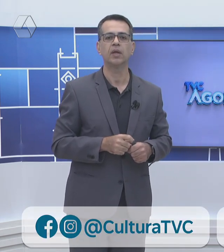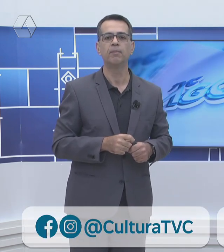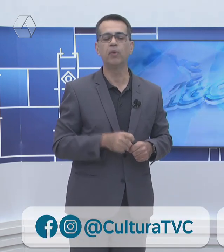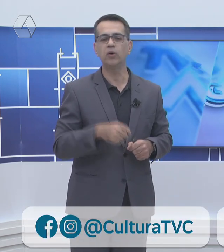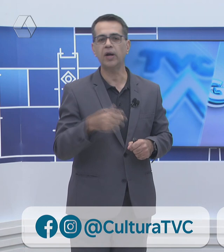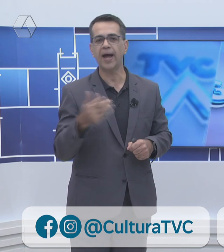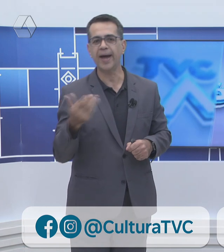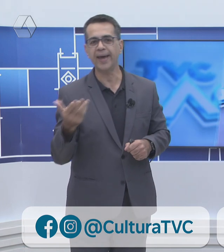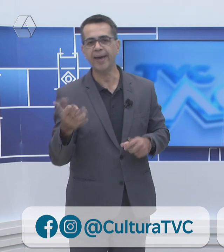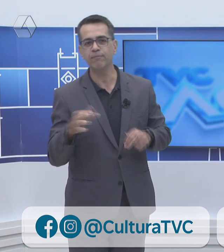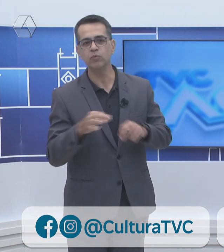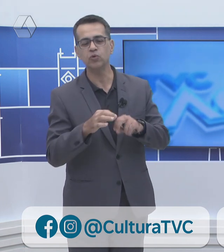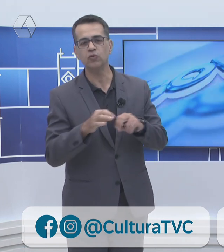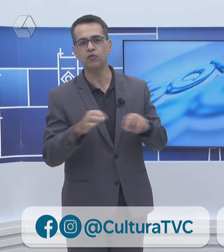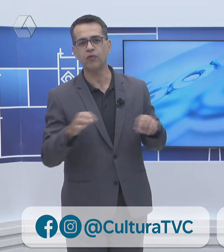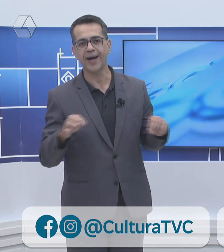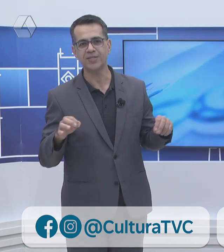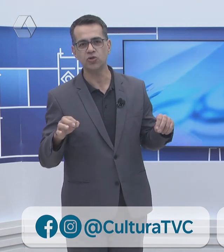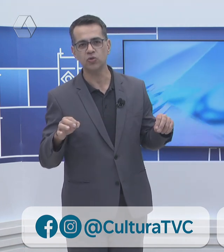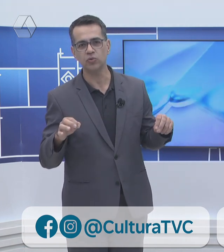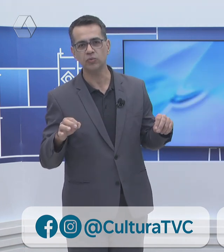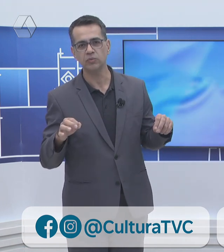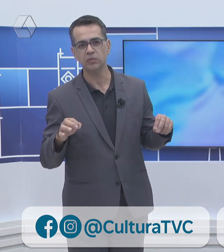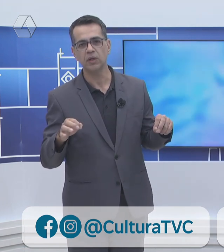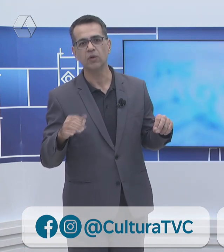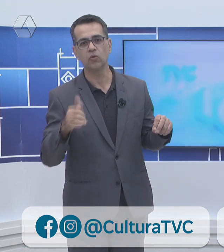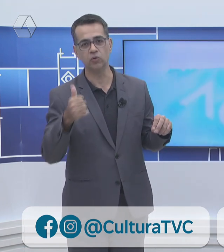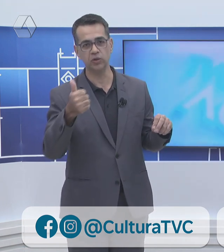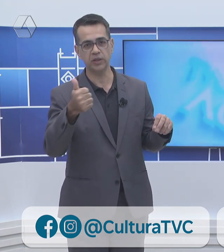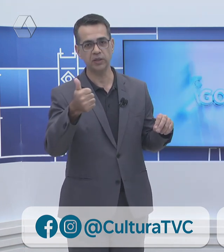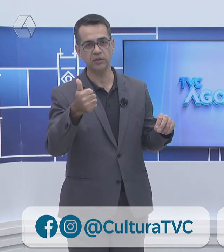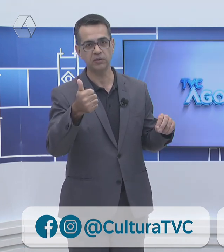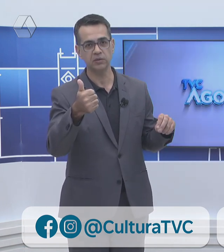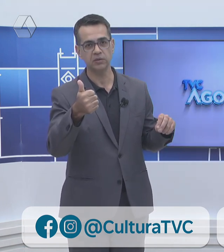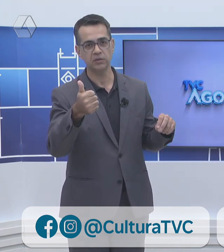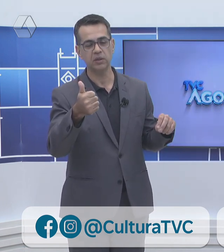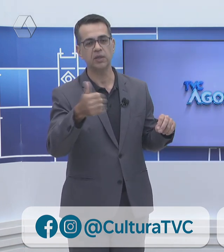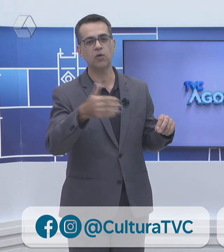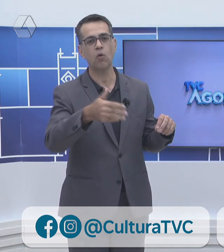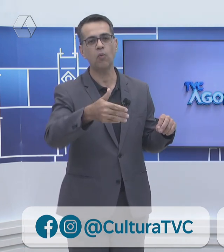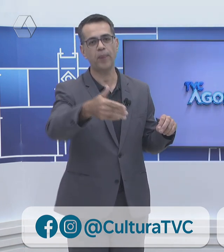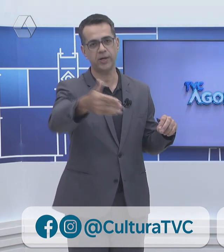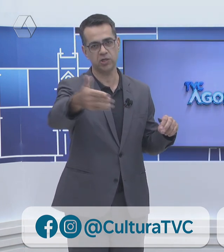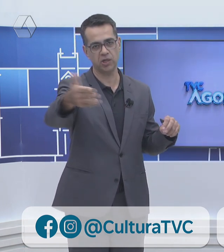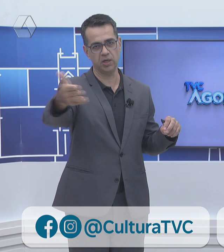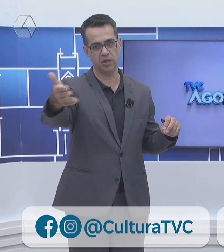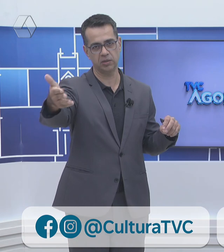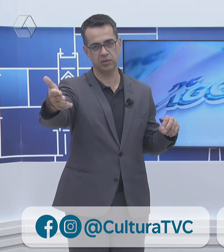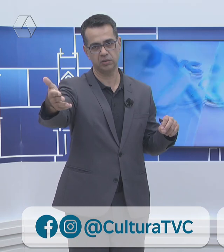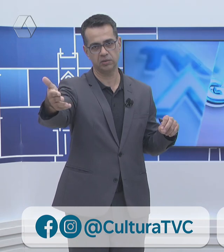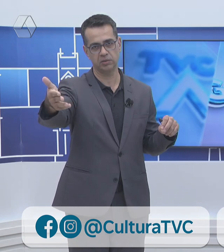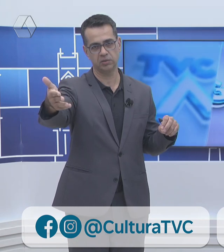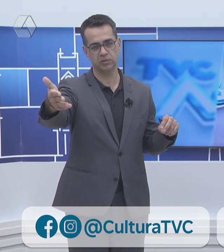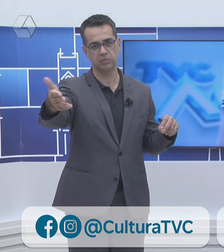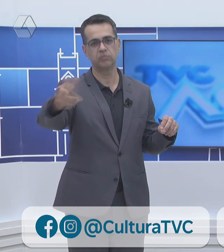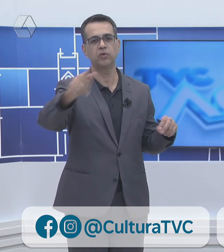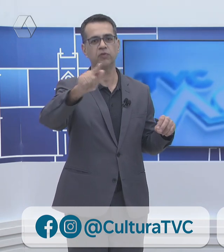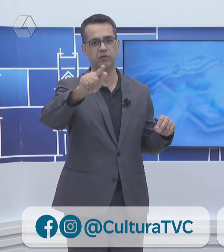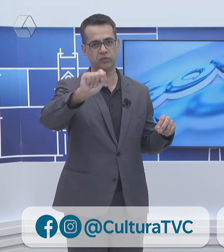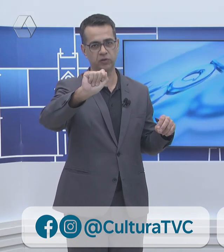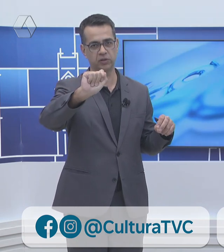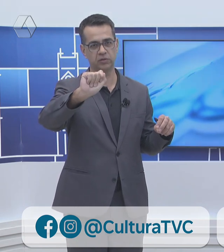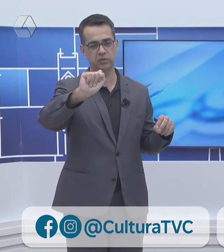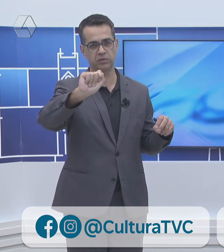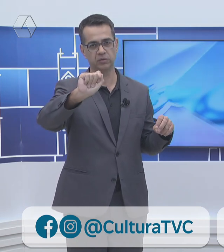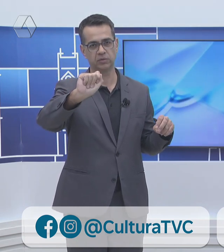facebook.com/culturatvc Por lá é muito fácil. E prático. Curta. Comenta. E compartilha. À vontade, gente.